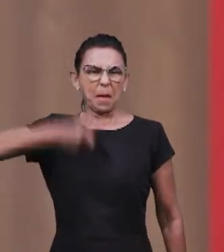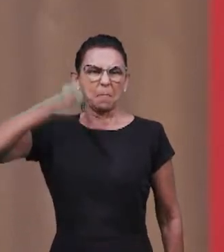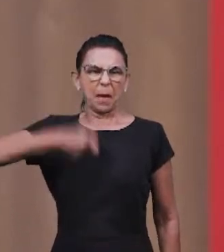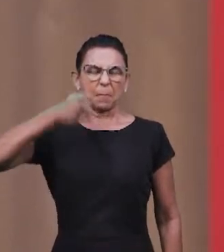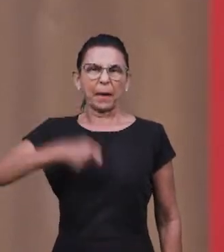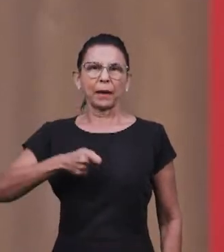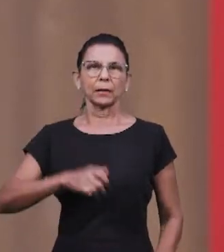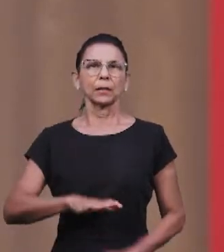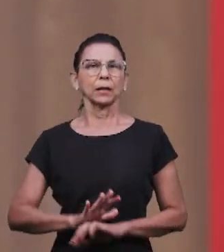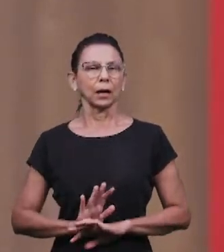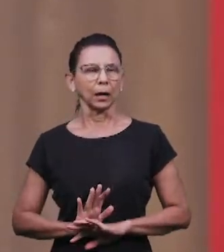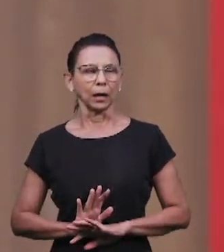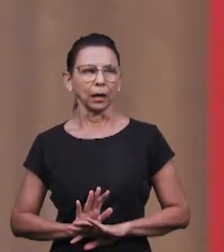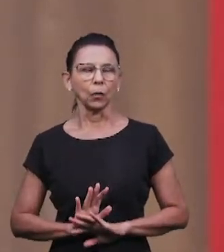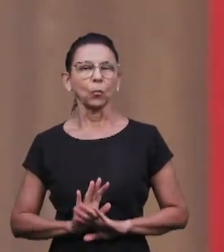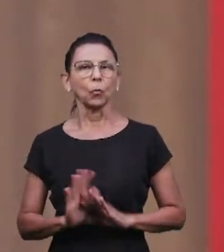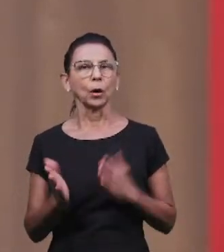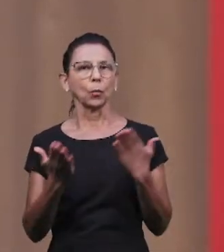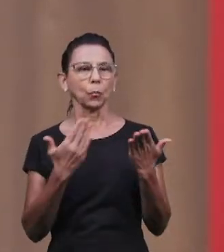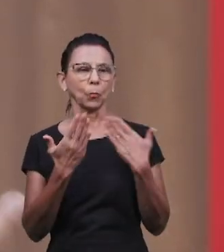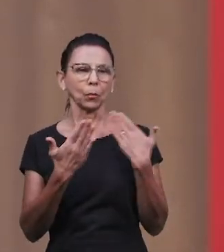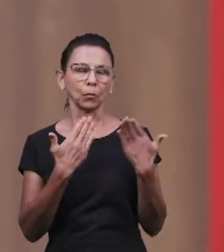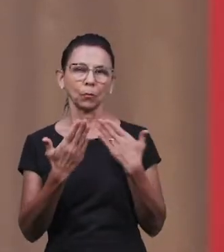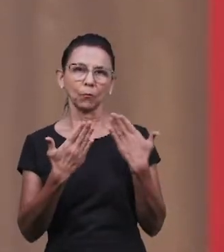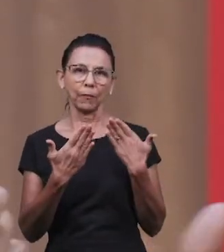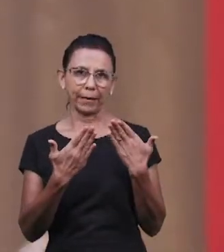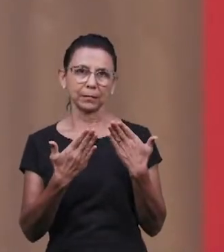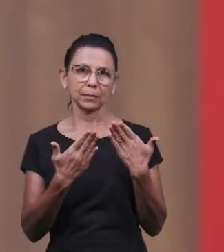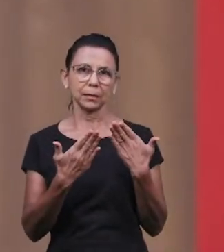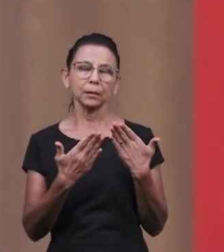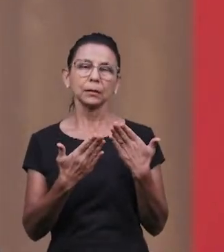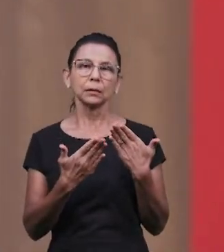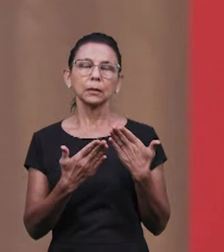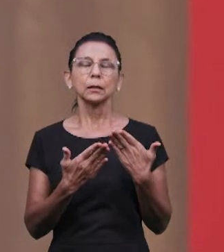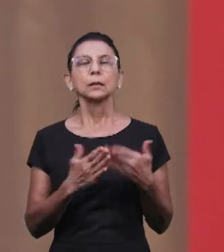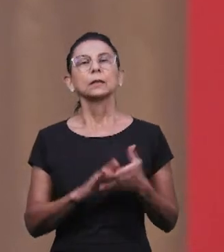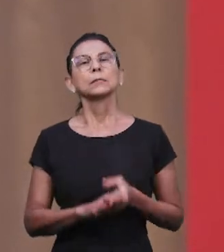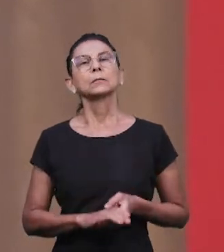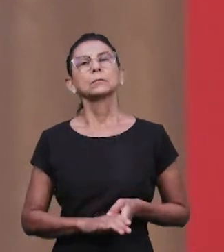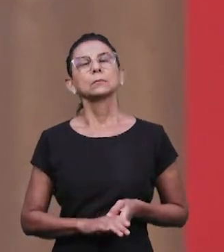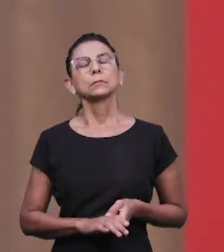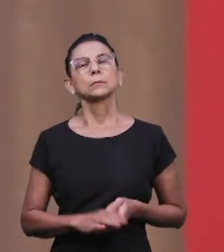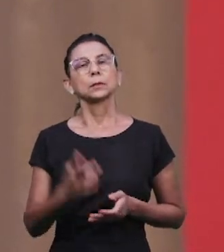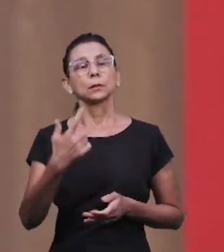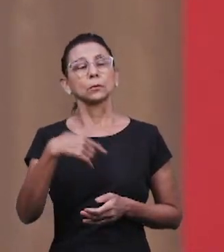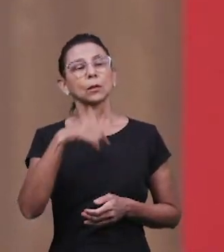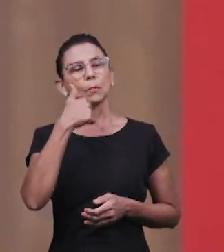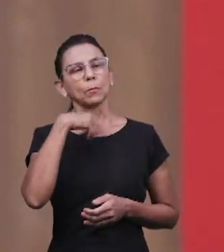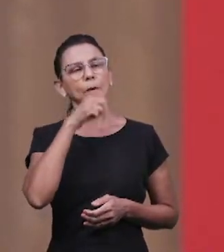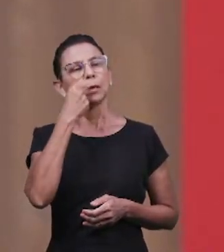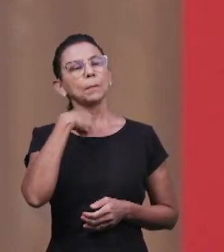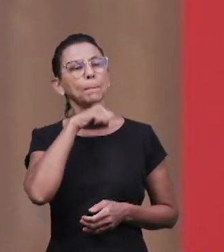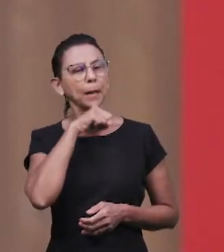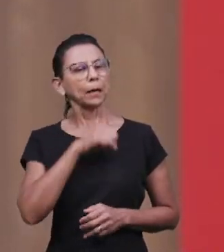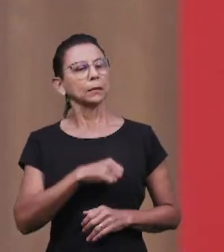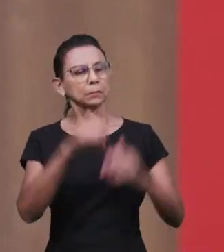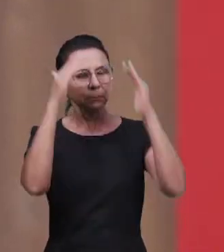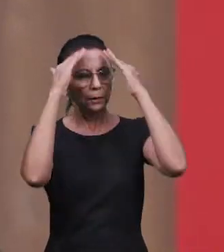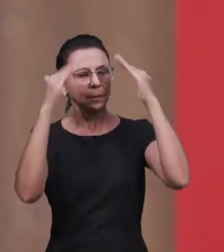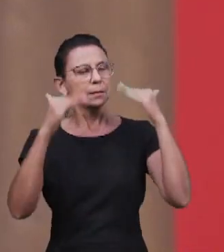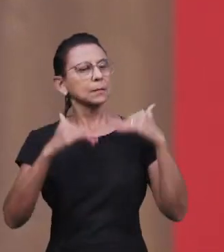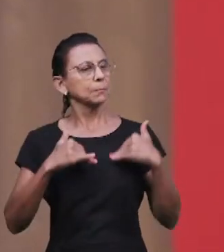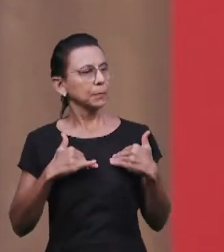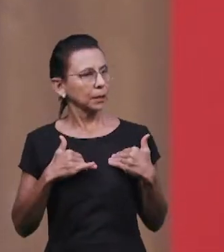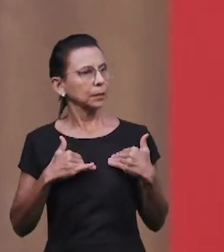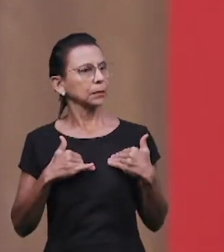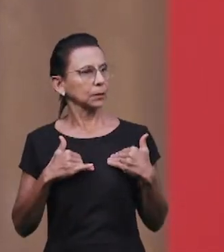com autoritarismo, não, mas na conversa mostrar a nossa postura que somos pais, mas também de ouvi-los, né? É o